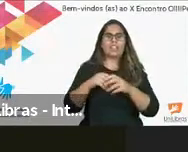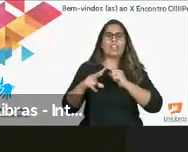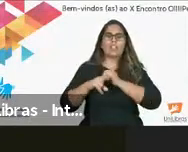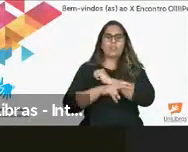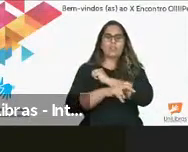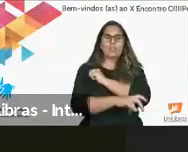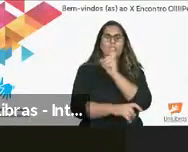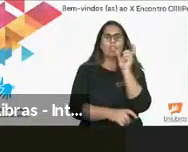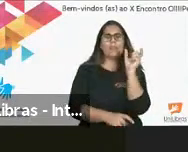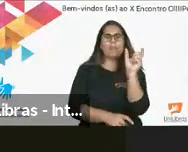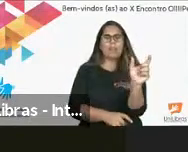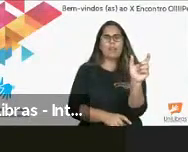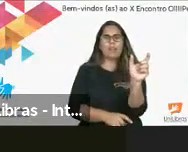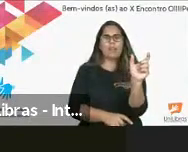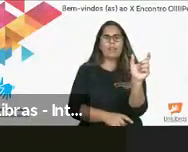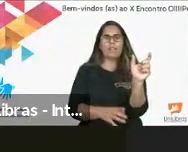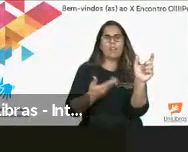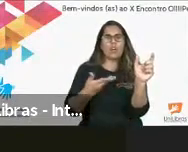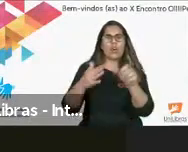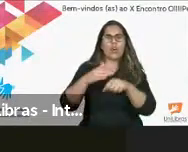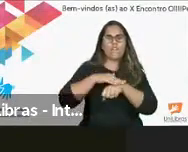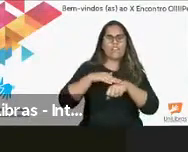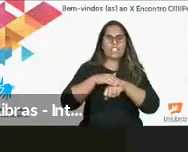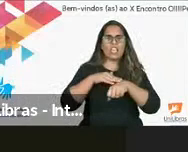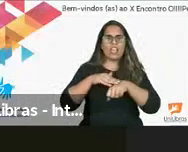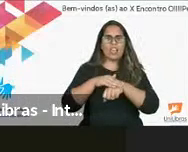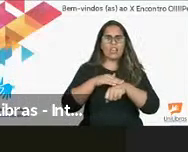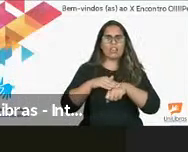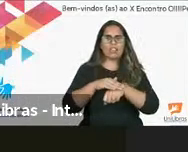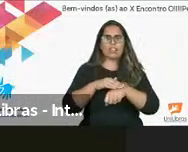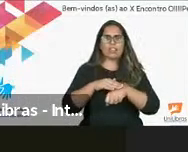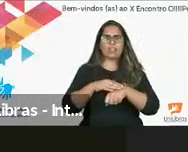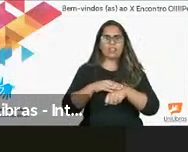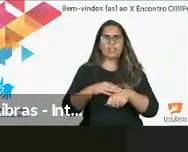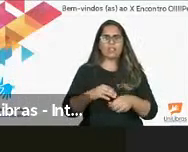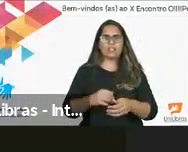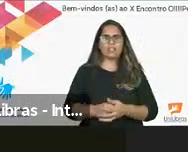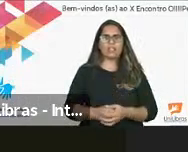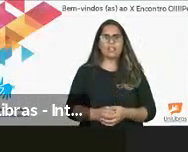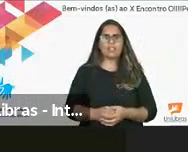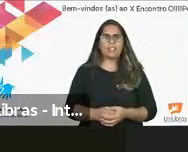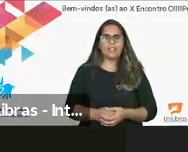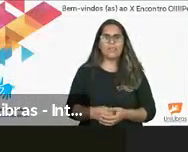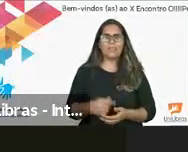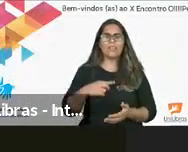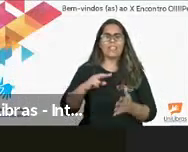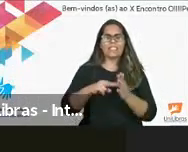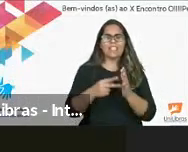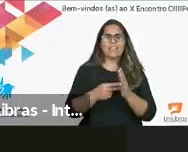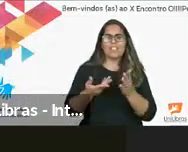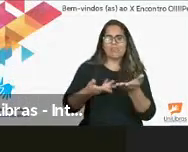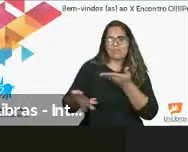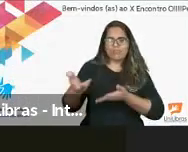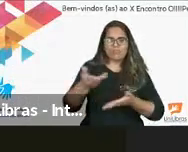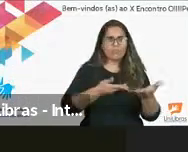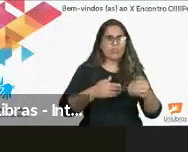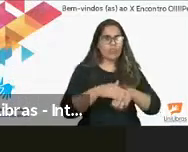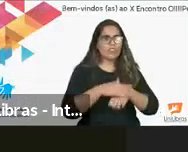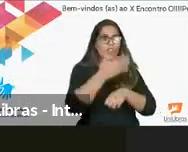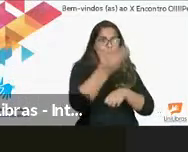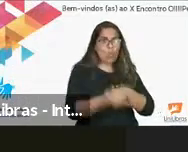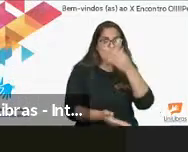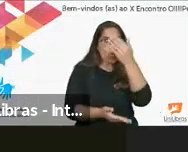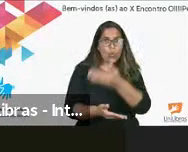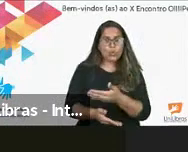palavra conversar. Cum significa com o outro e